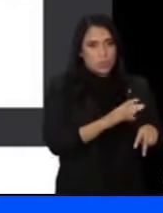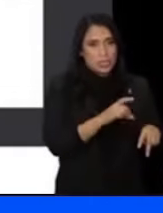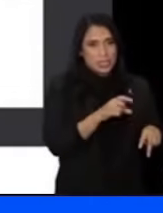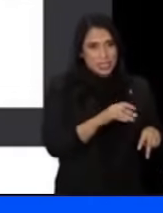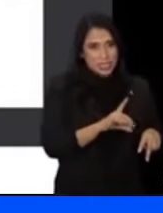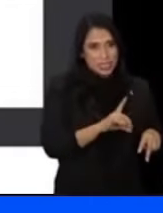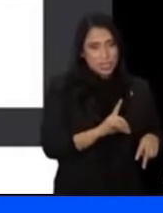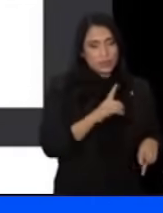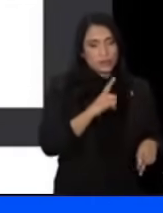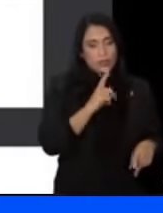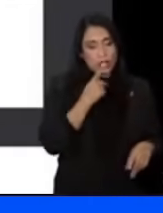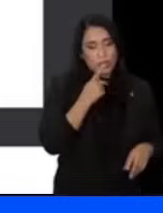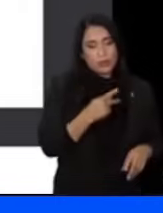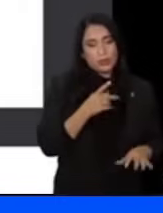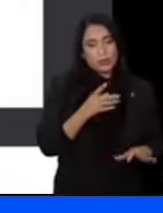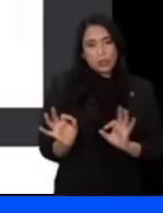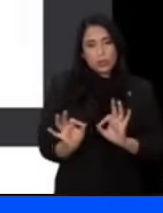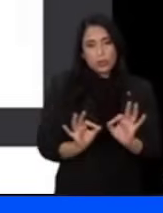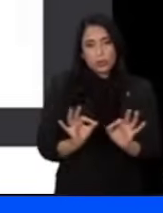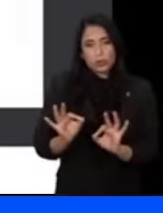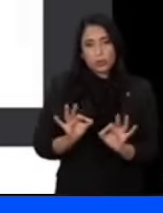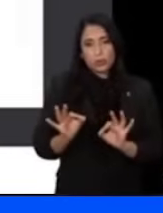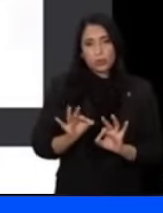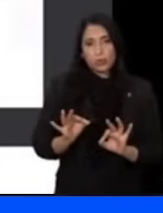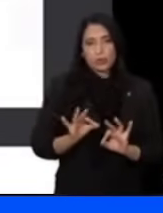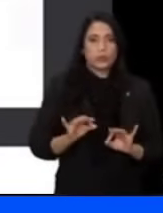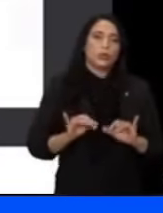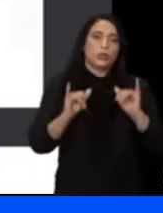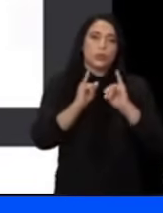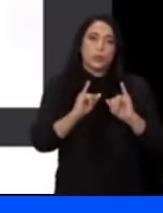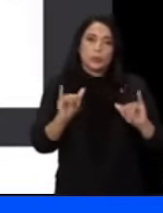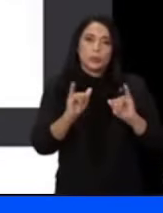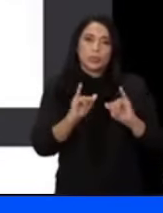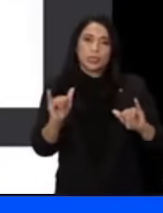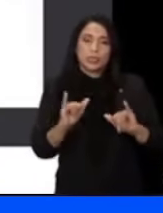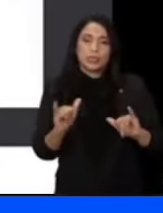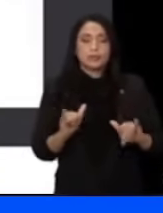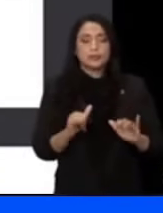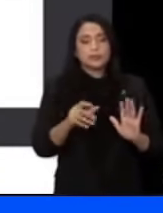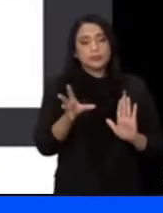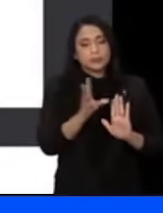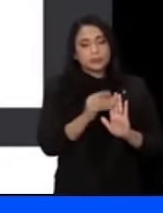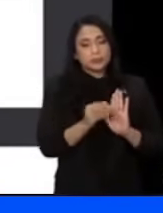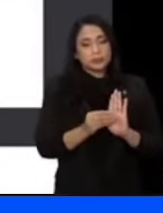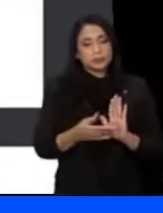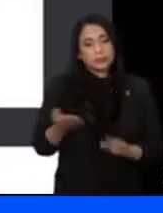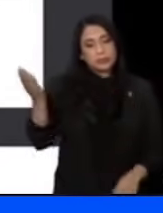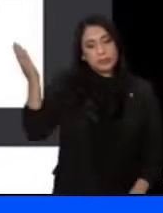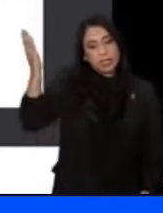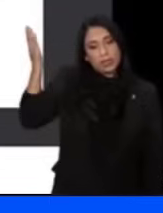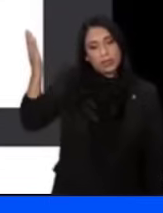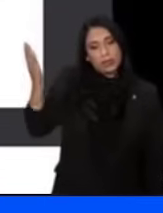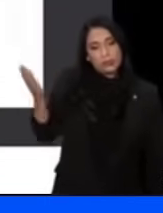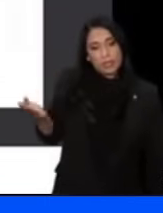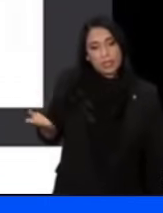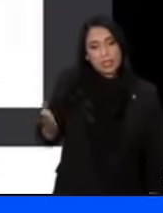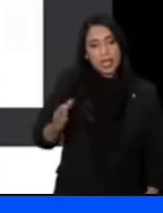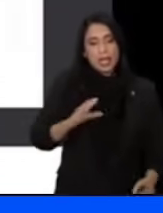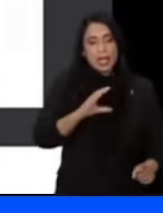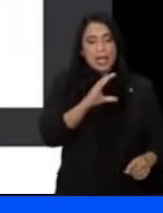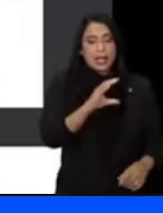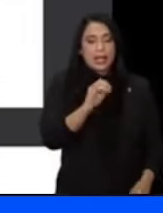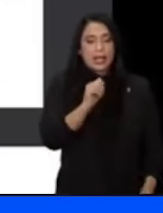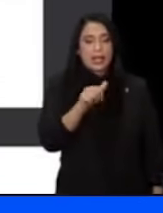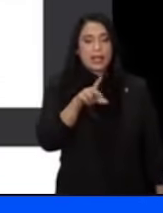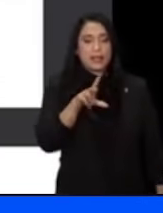organização criminosa que haviam produzido o material. E transcrevo aqui a conversa entre Cavalieri, que